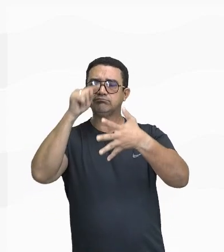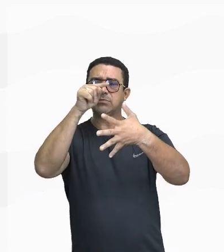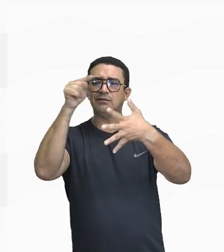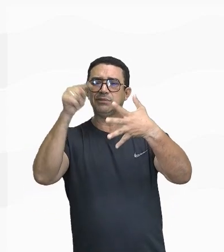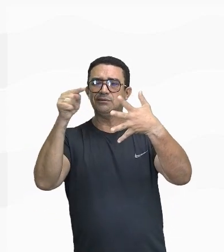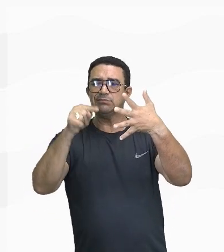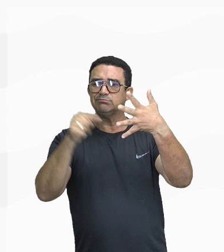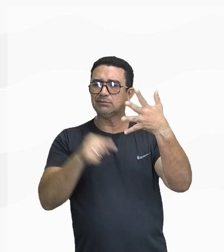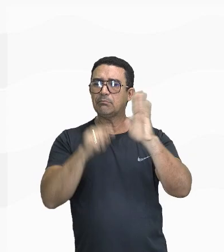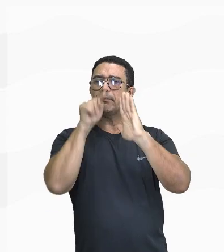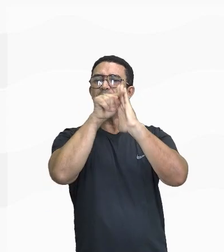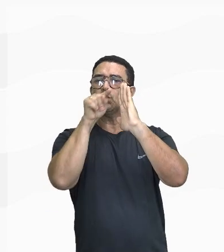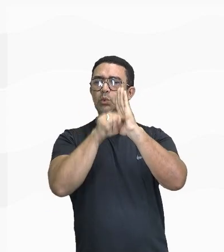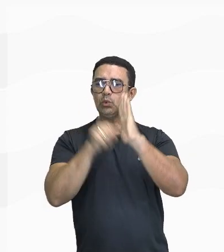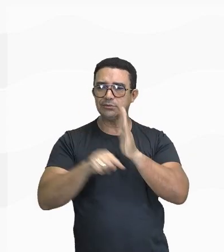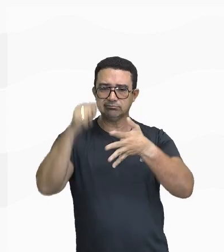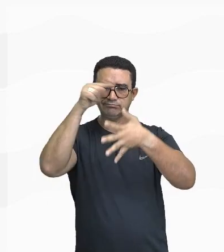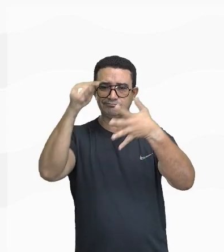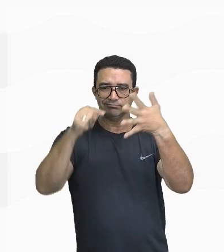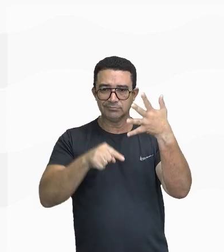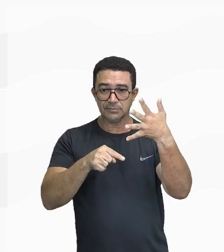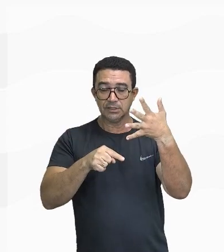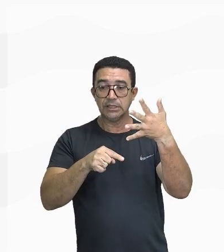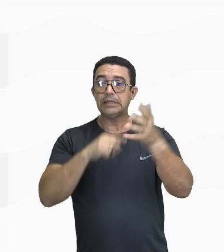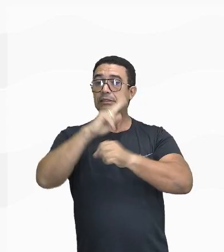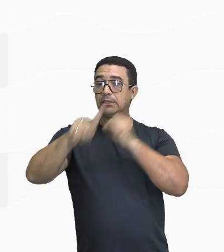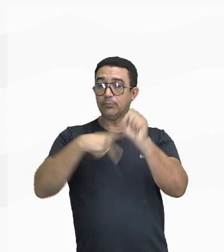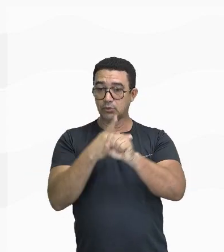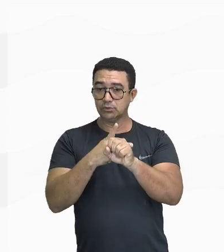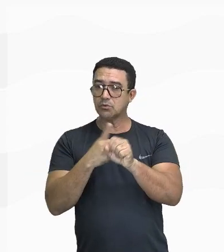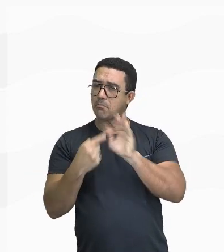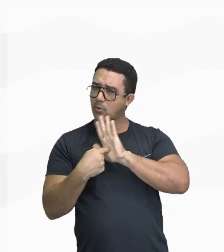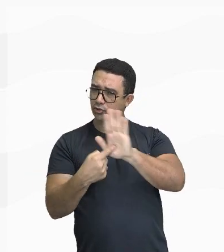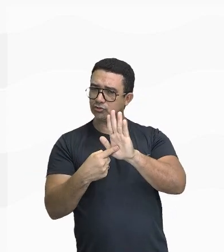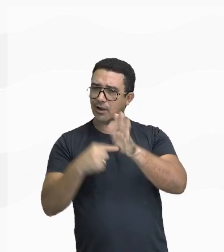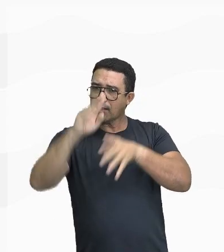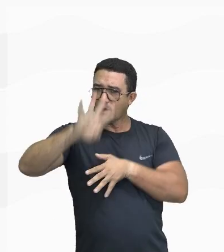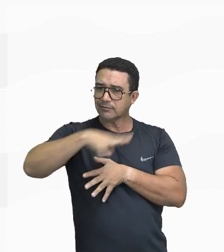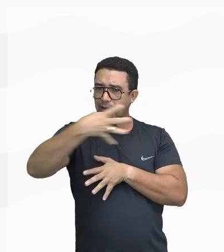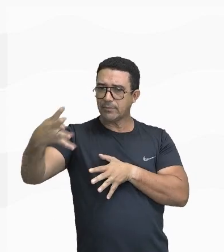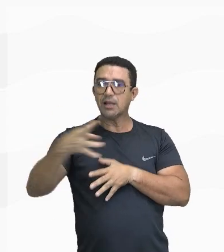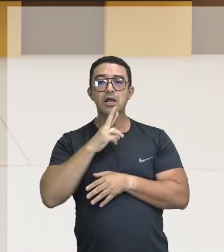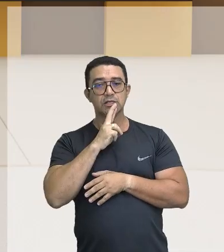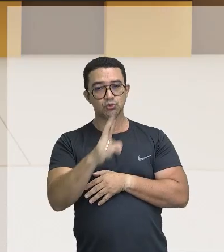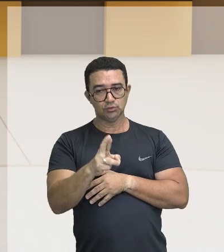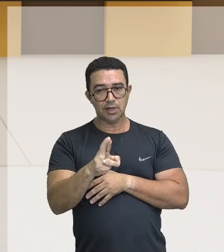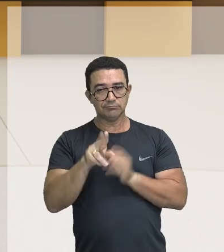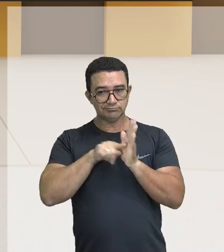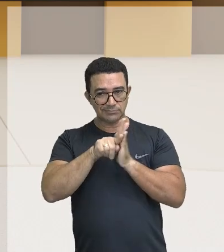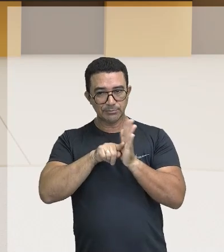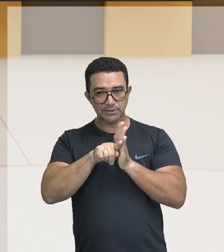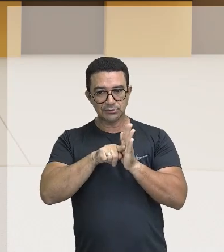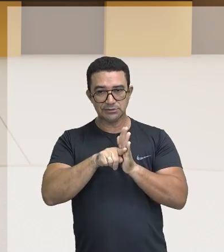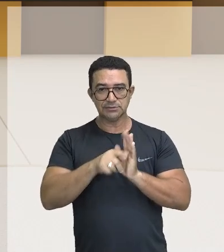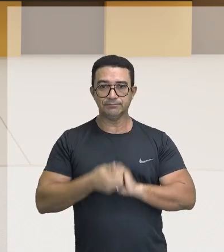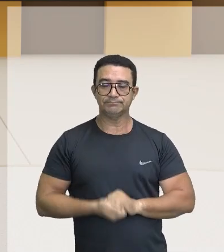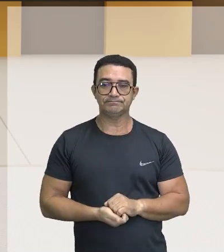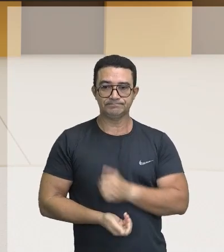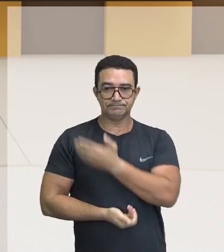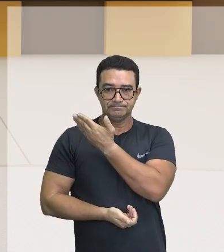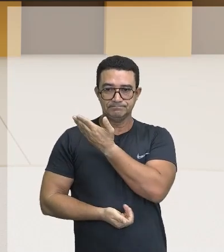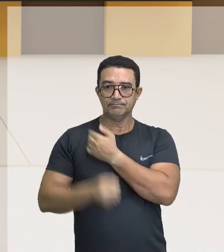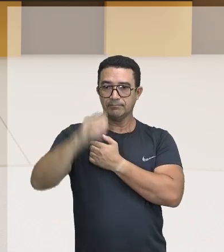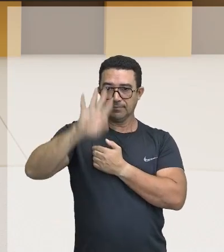aí nessa pesquisa. E os resultados a gente vai mostrar aqui na tabela detalhadamente. Vejam só aqui a nossa